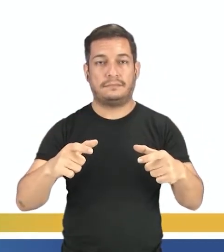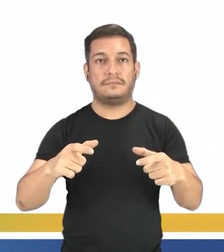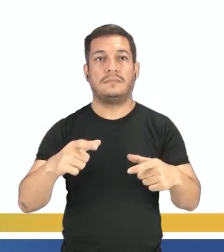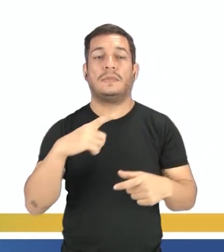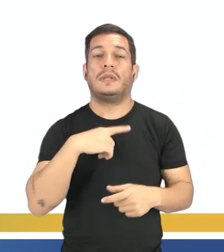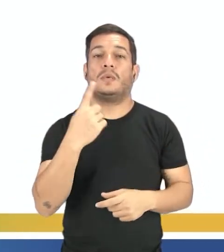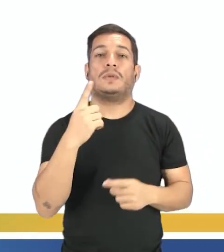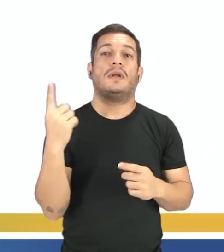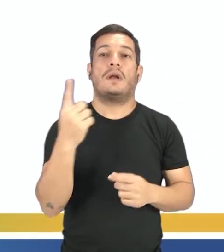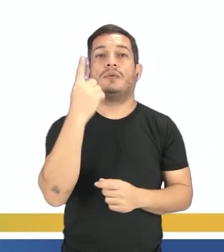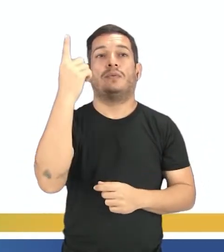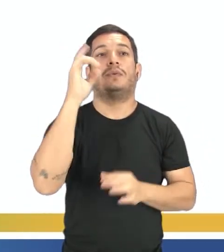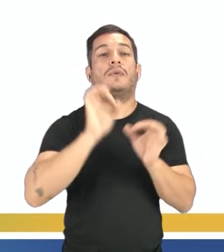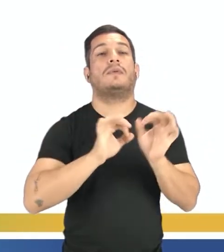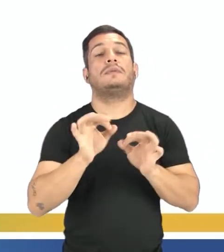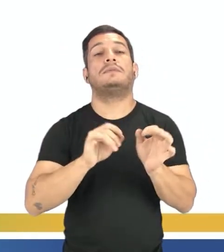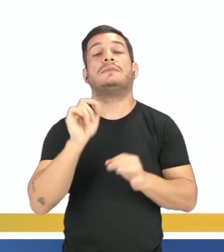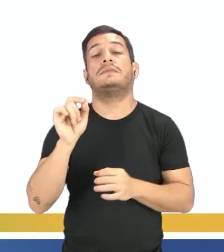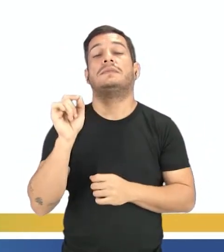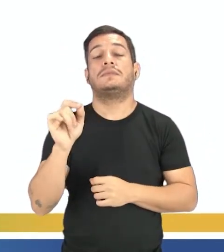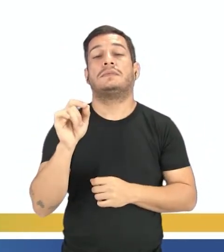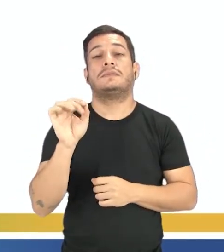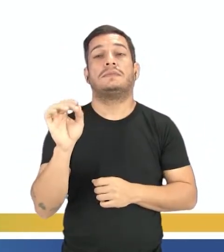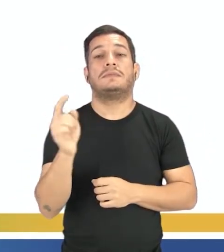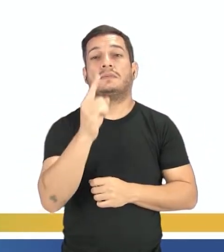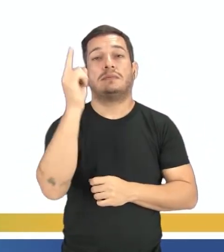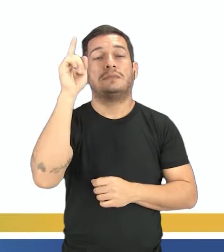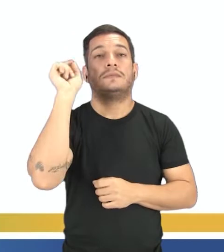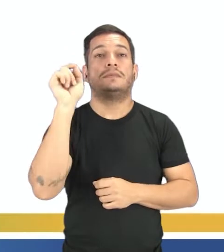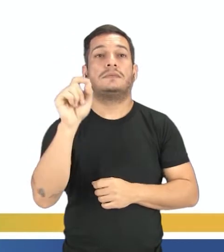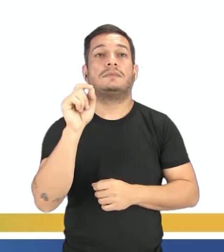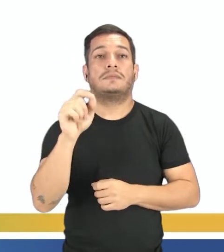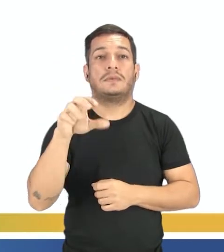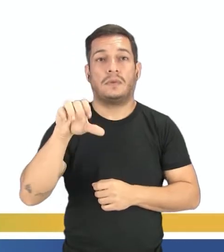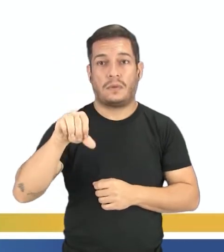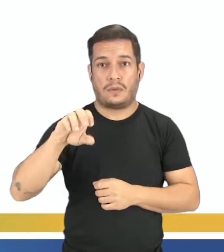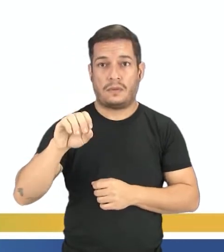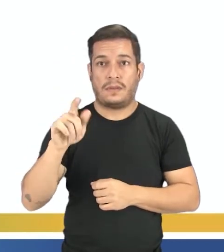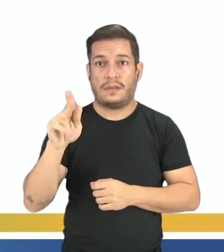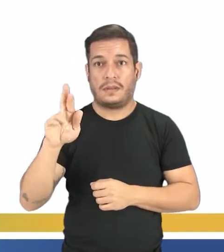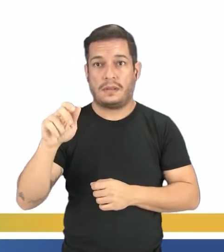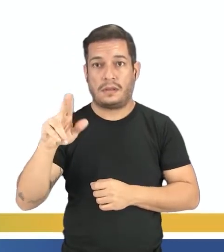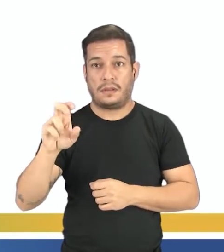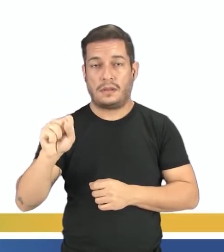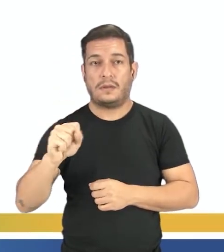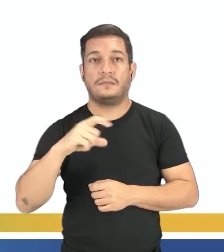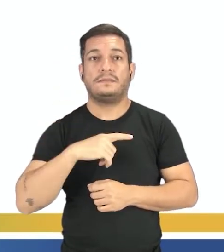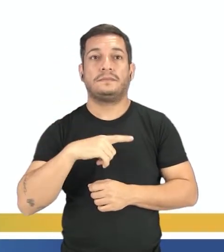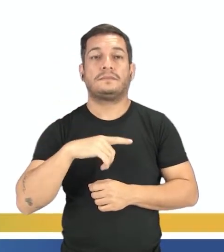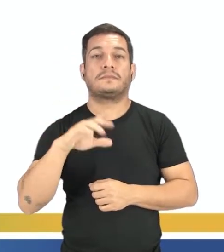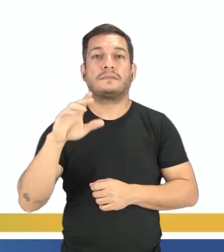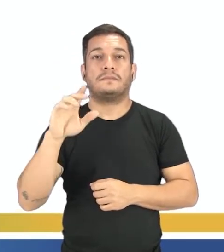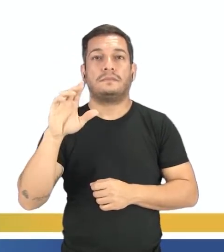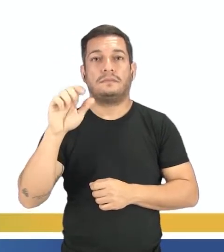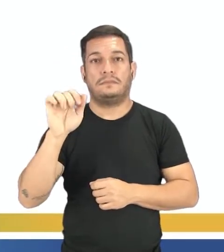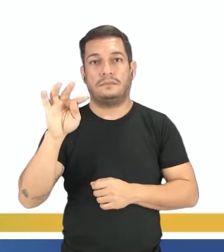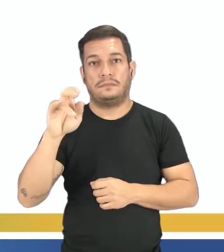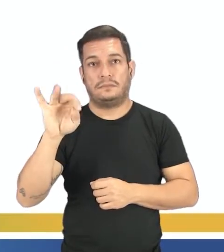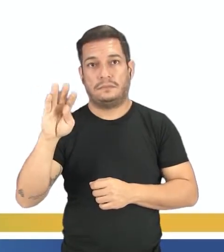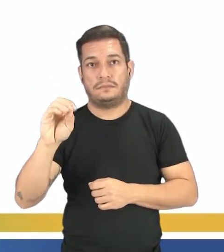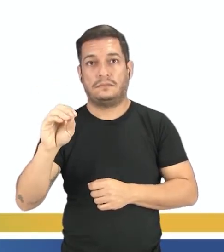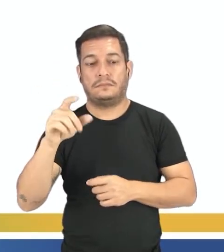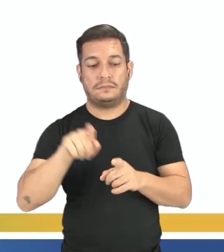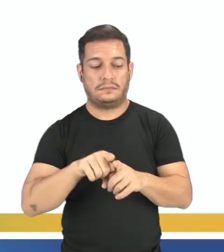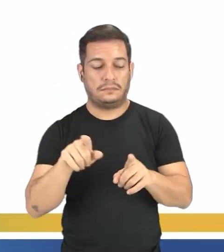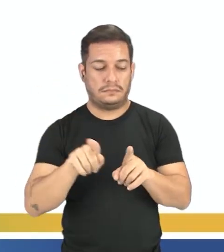a altura formando já a altura de 90 graus. Aqui nós temos, um cateto e aqui já temos uma coisa que